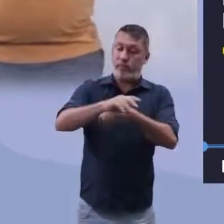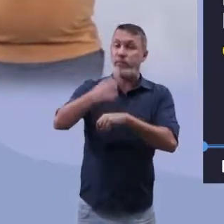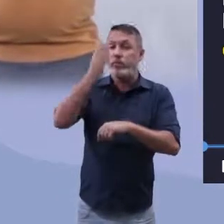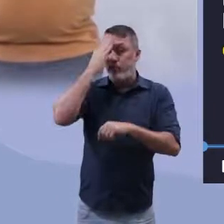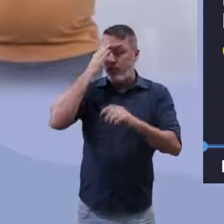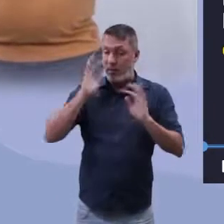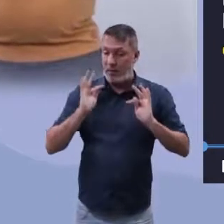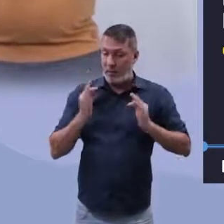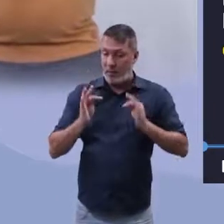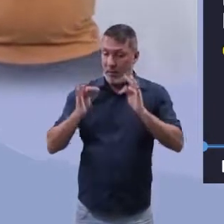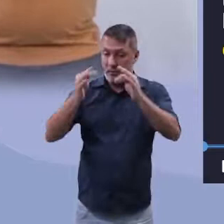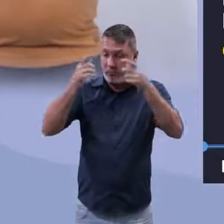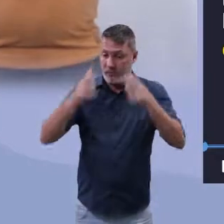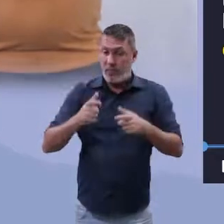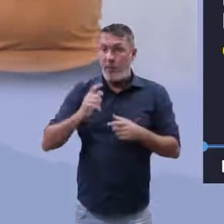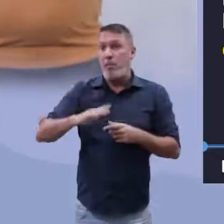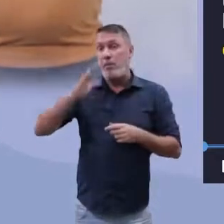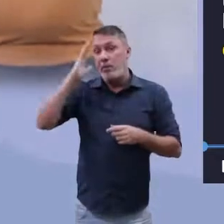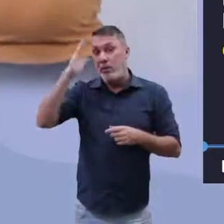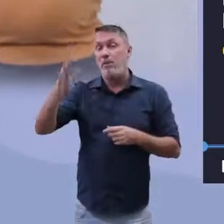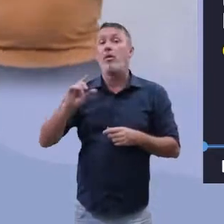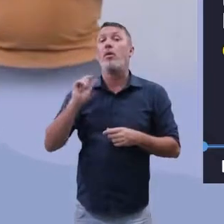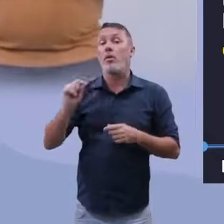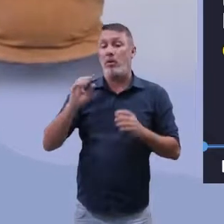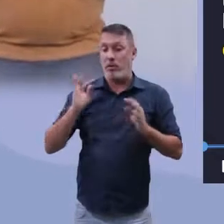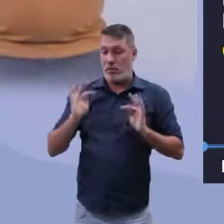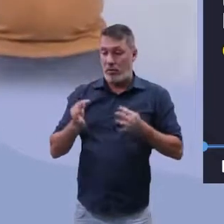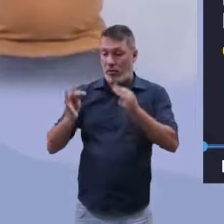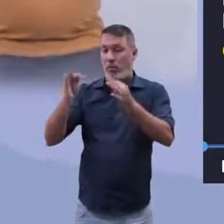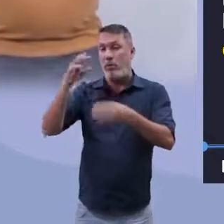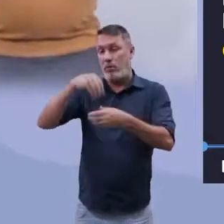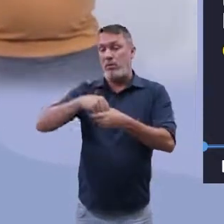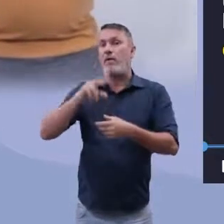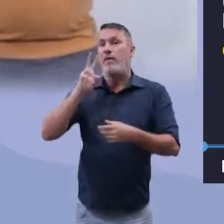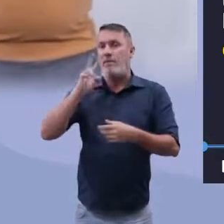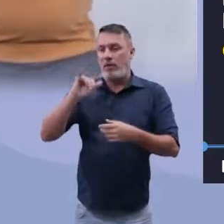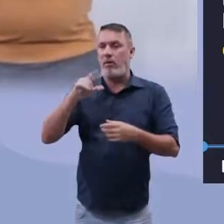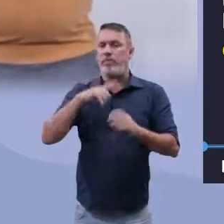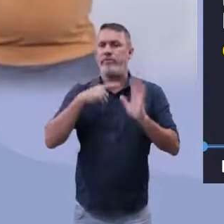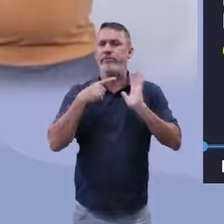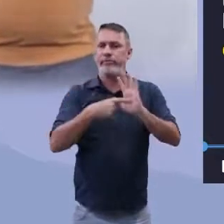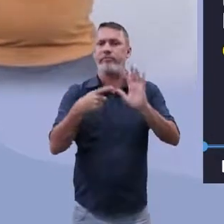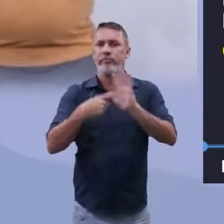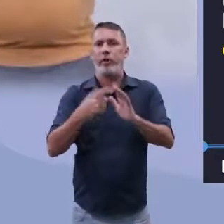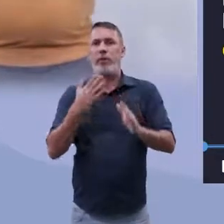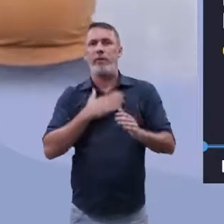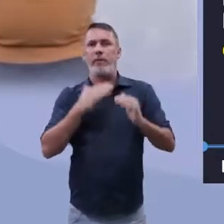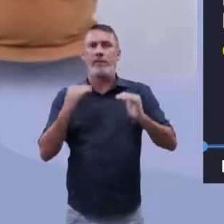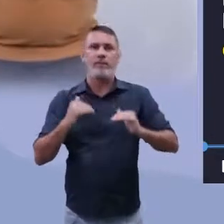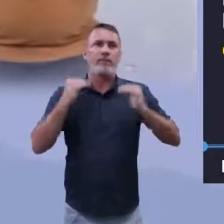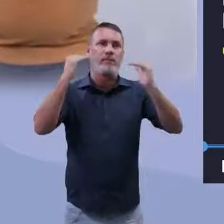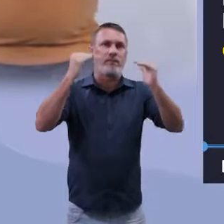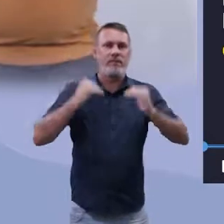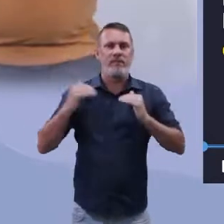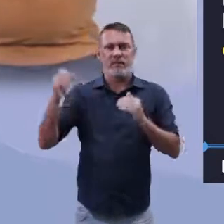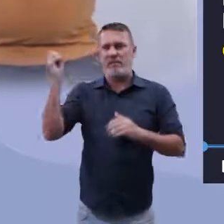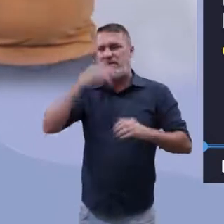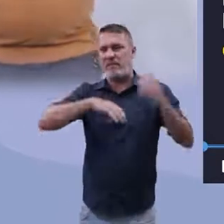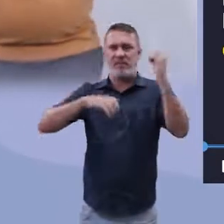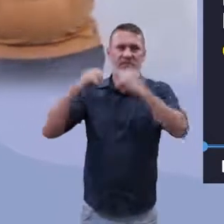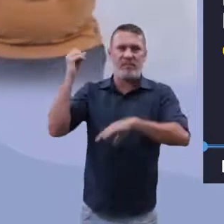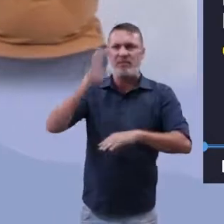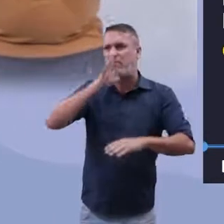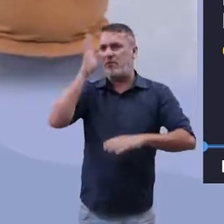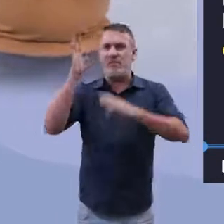Quando nós falamos em tecnologia, principalmente a tecnologia, ela vai trabalhar com essas manchetes sensacionalistas,